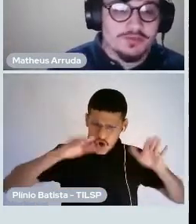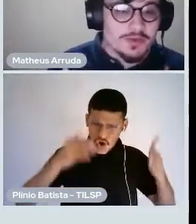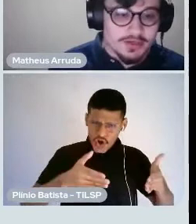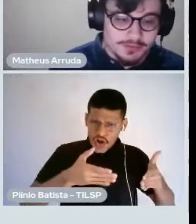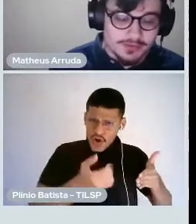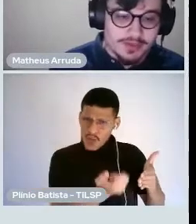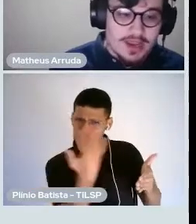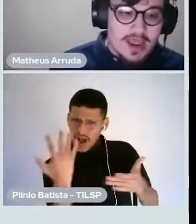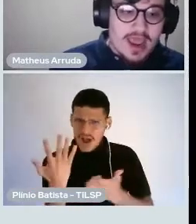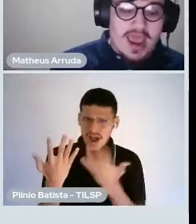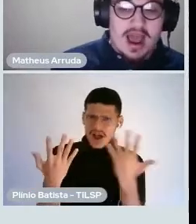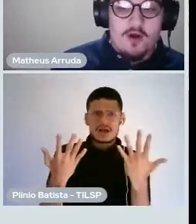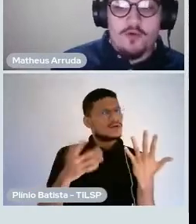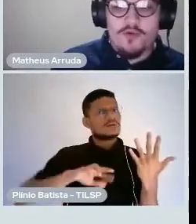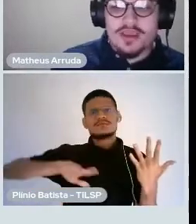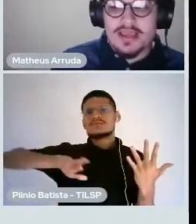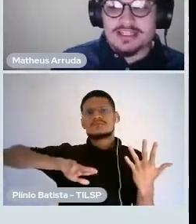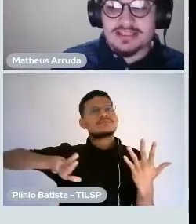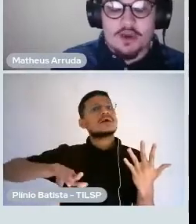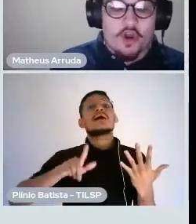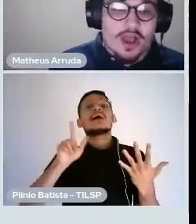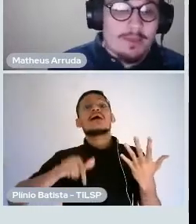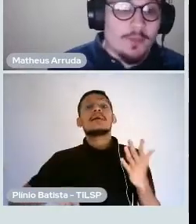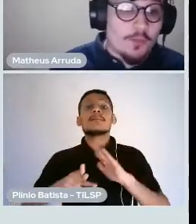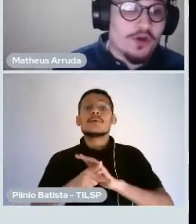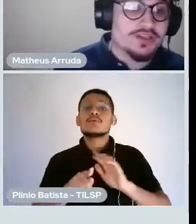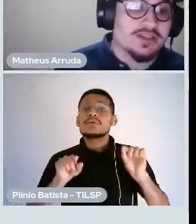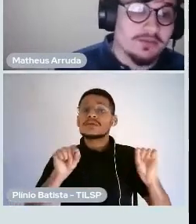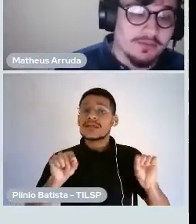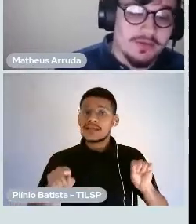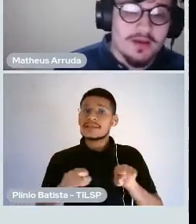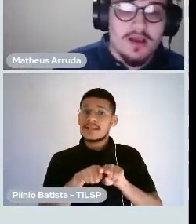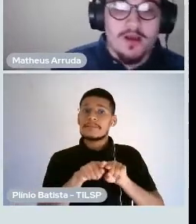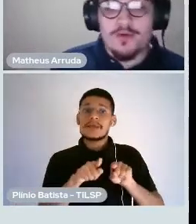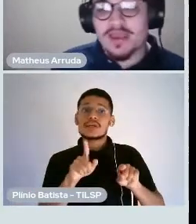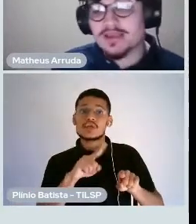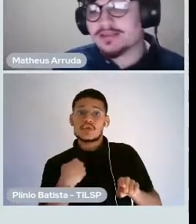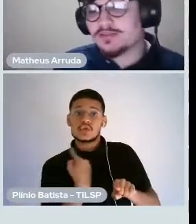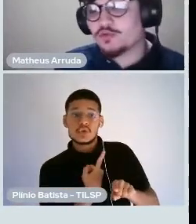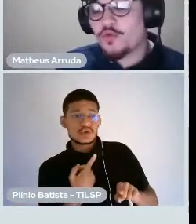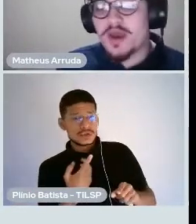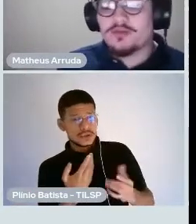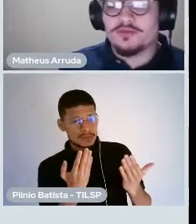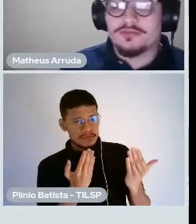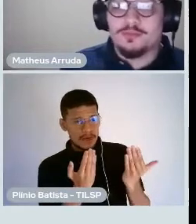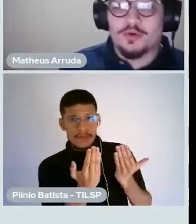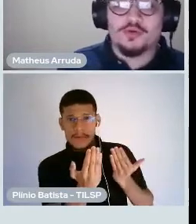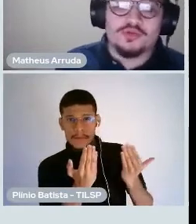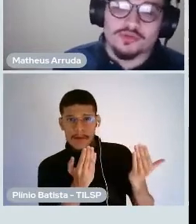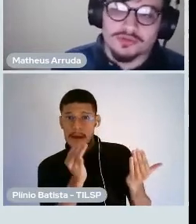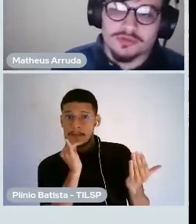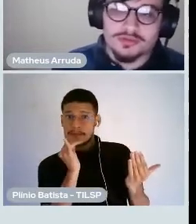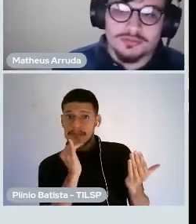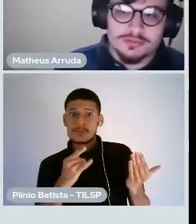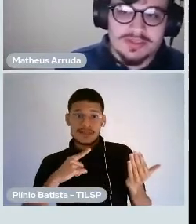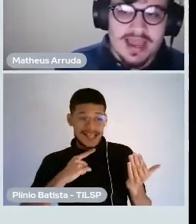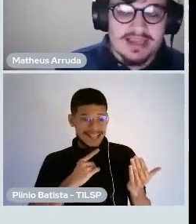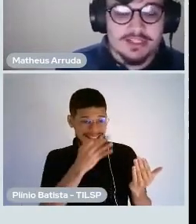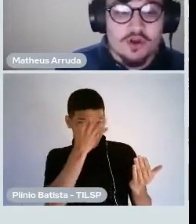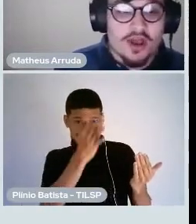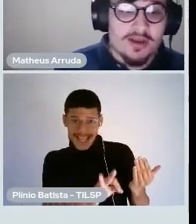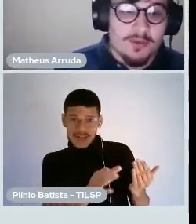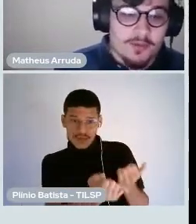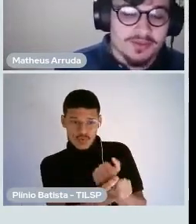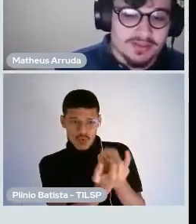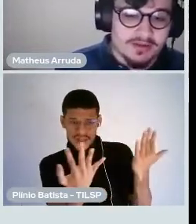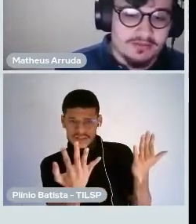Isso por isso mesmo. É algo que a gente tem que colocar em proporção. Porque o número bruto, sem a